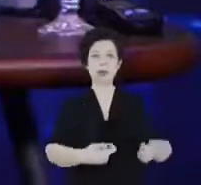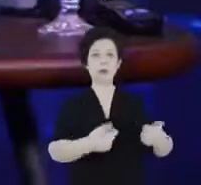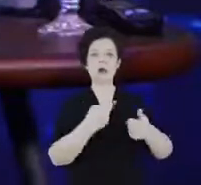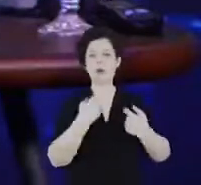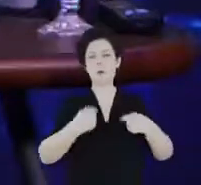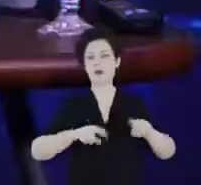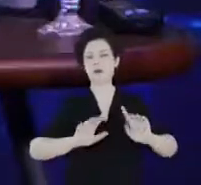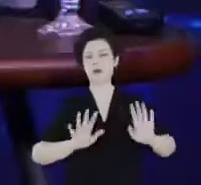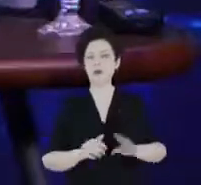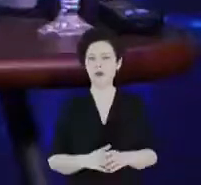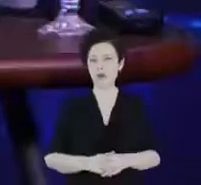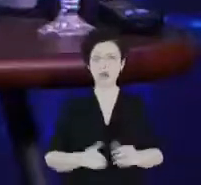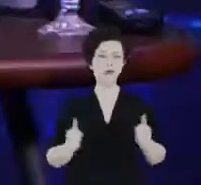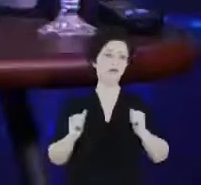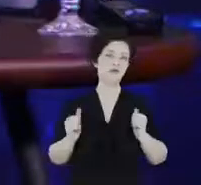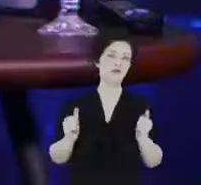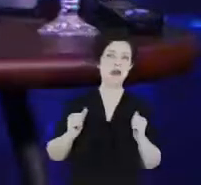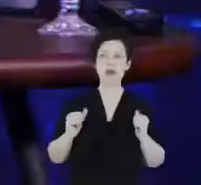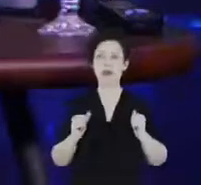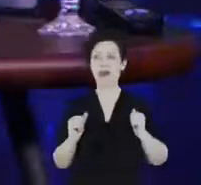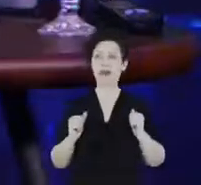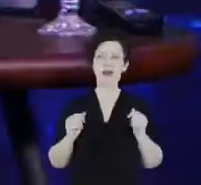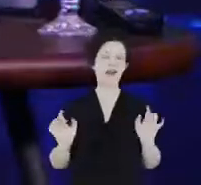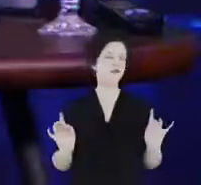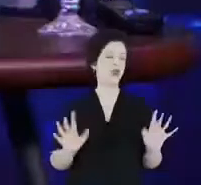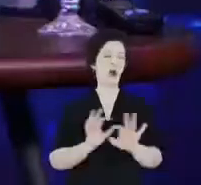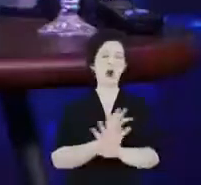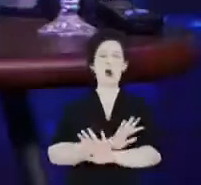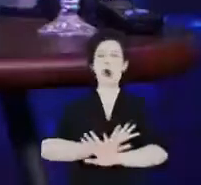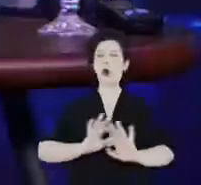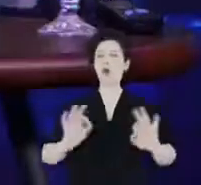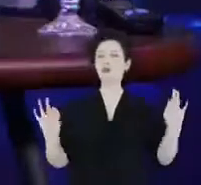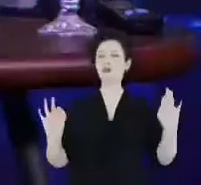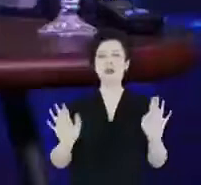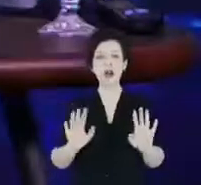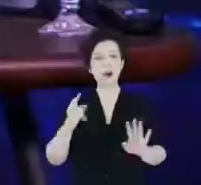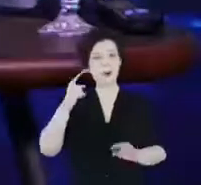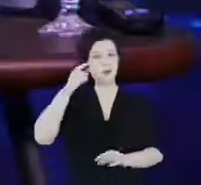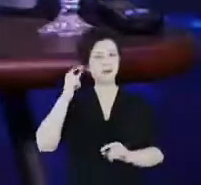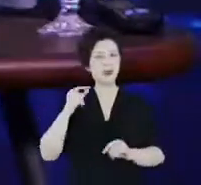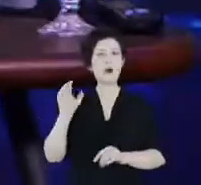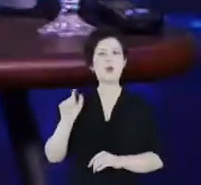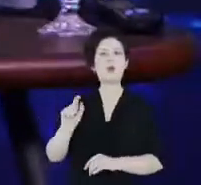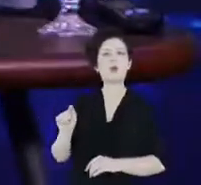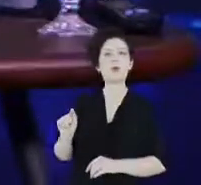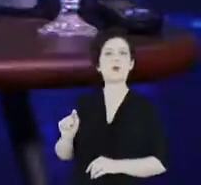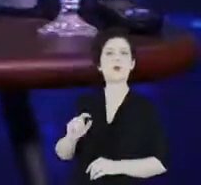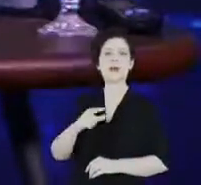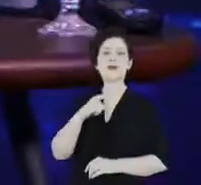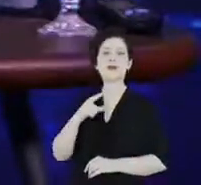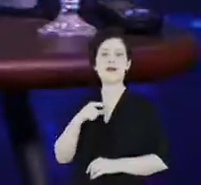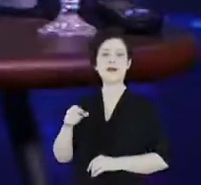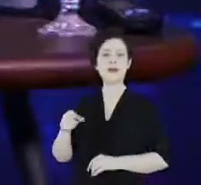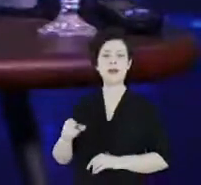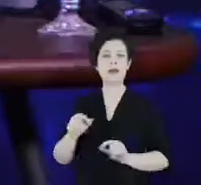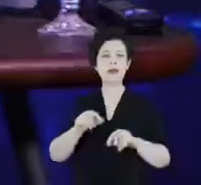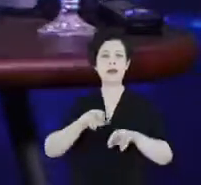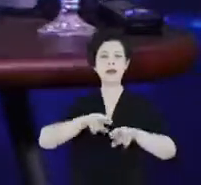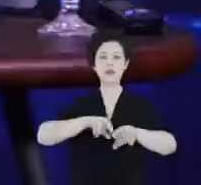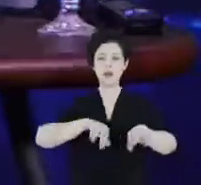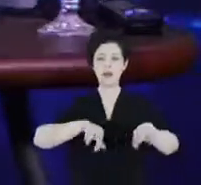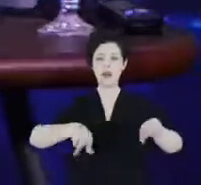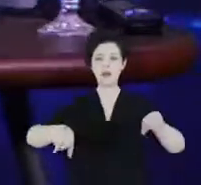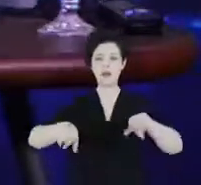numa situação de conforto. A gente tem que pensar na nossa matriz e pensar, sobretudo, na diversificação.